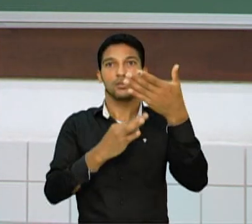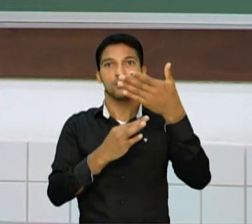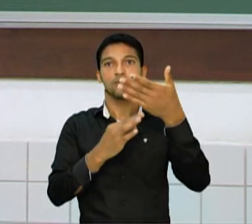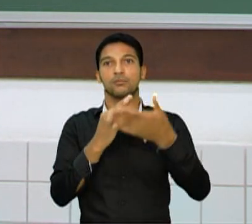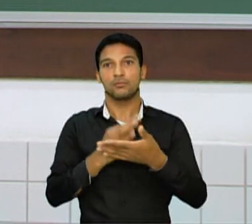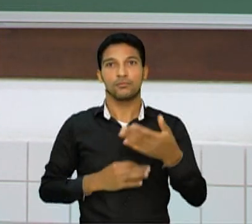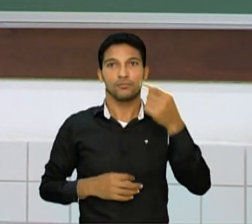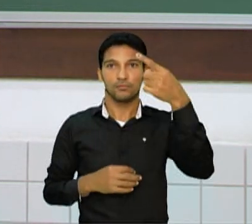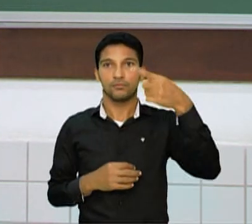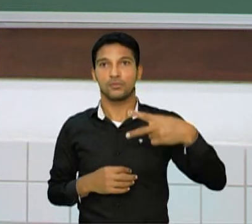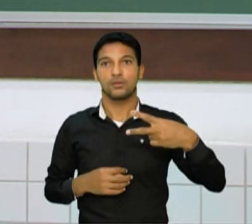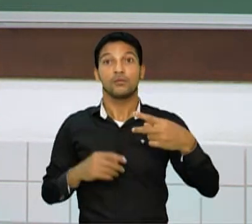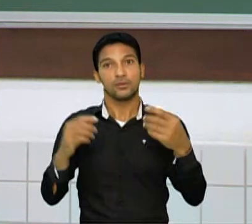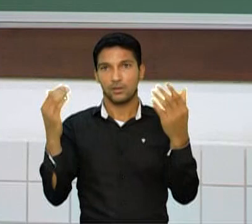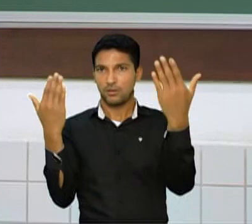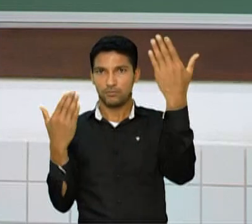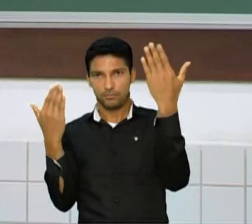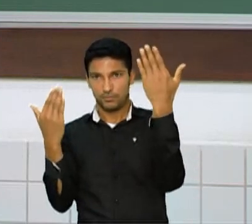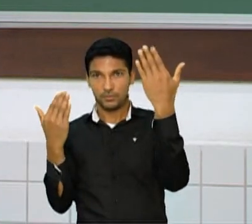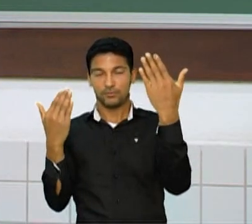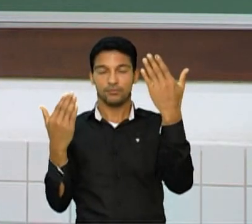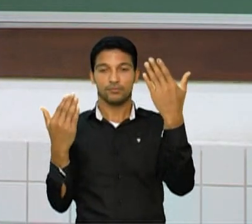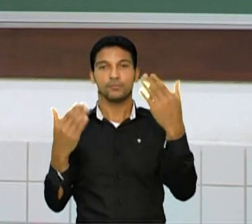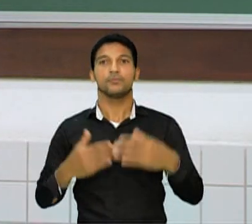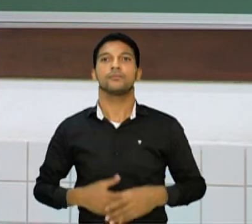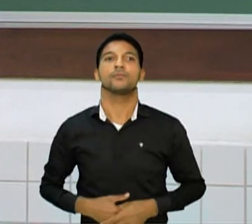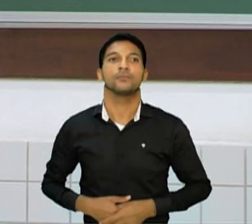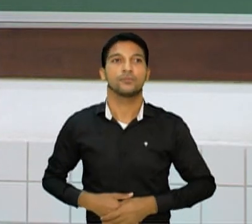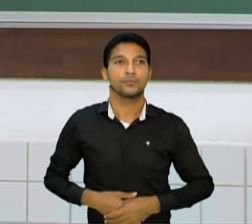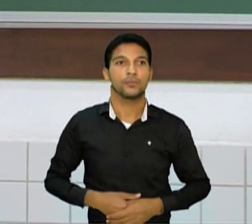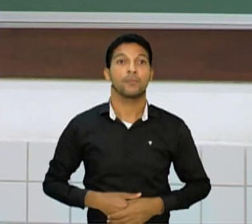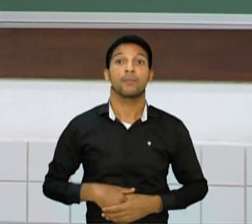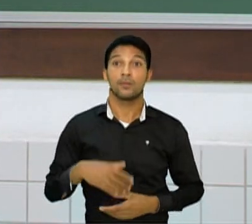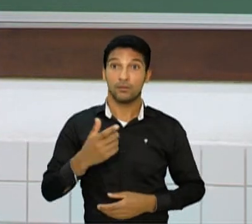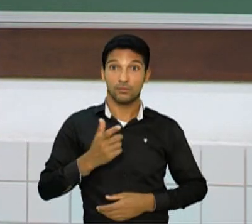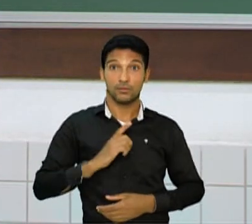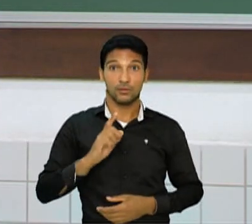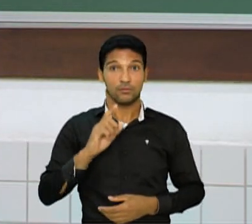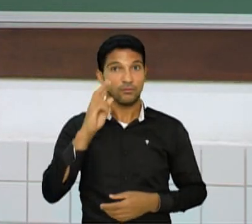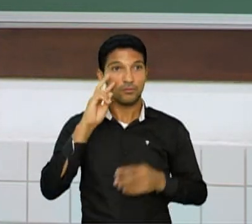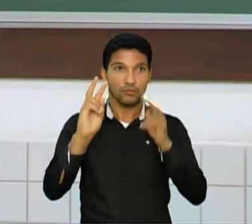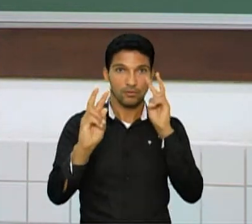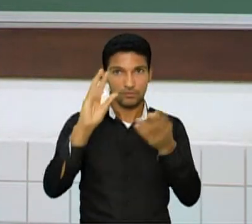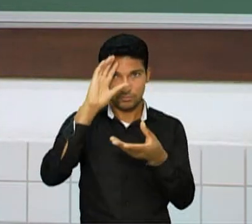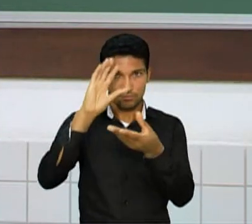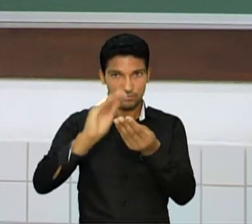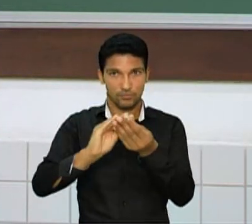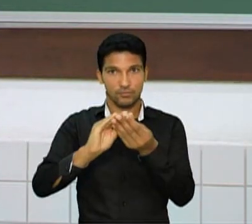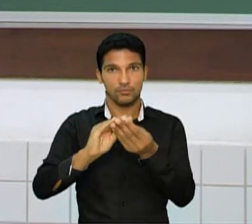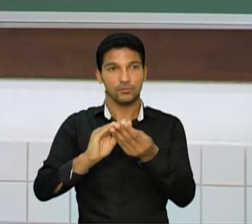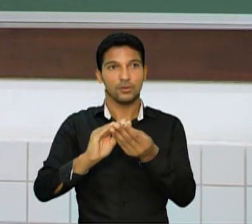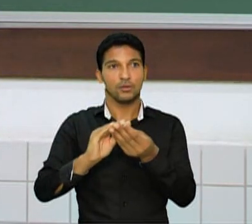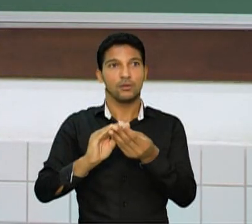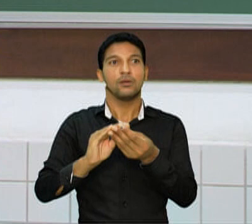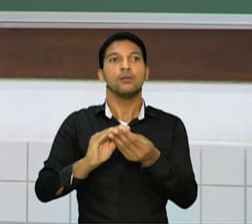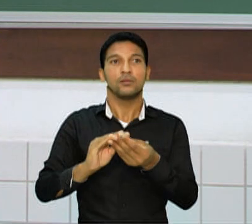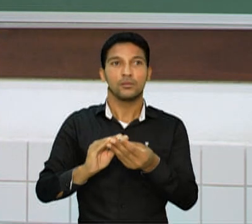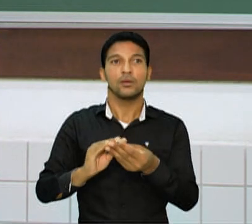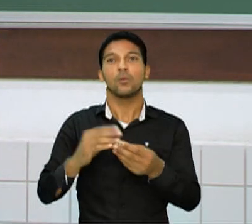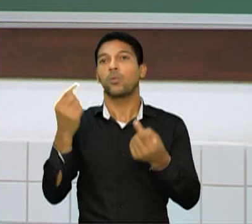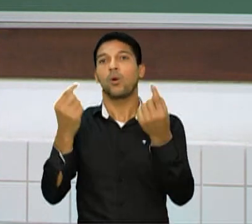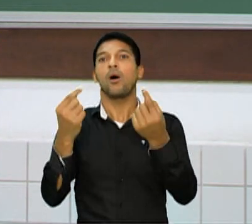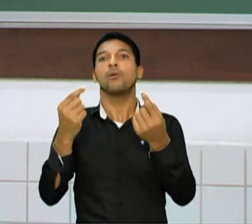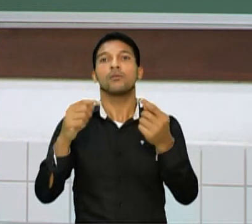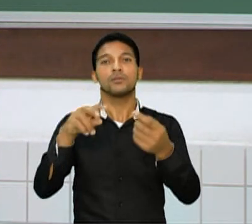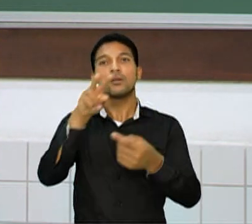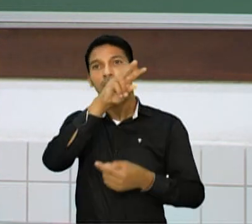Este tipo de questão pode ser uma análise de entendimento, então na sequência pode, e acho que essa é a questão